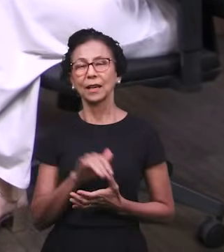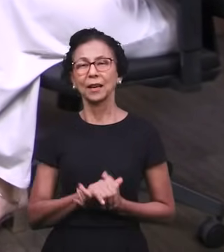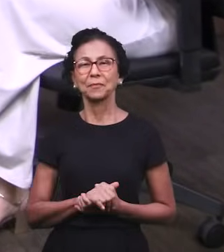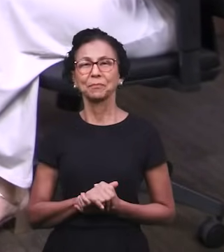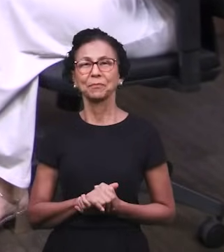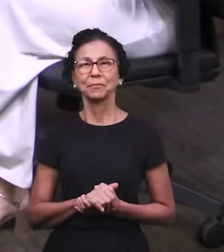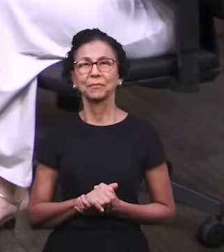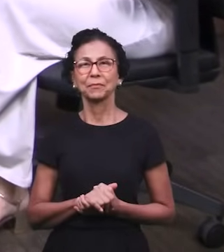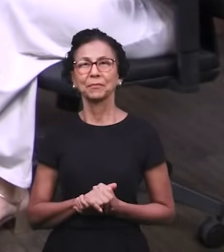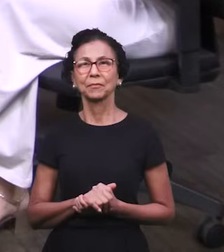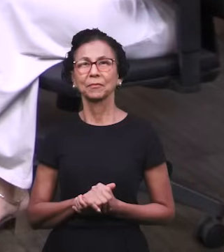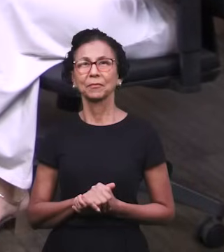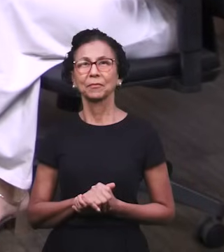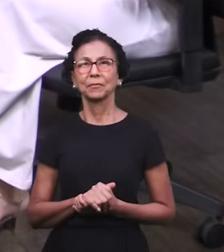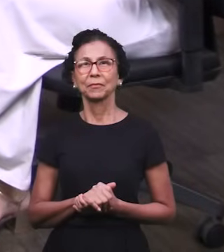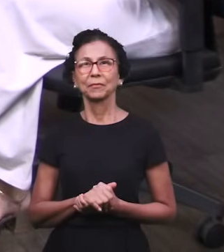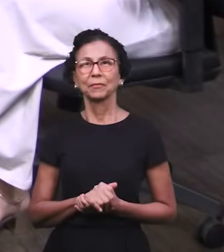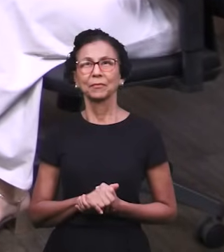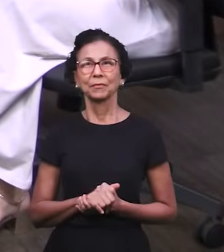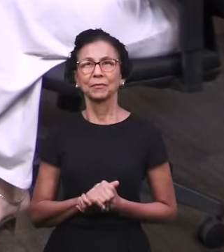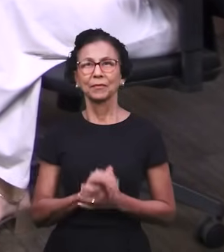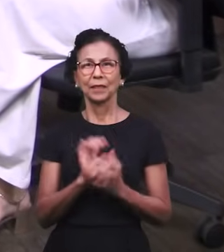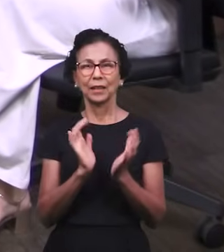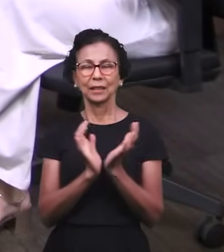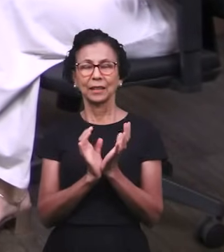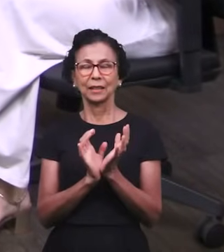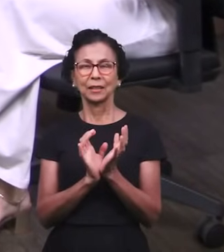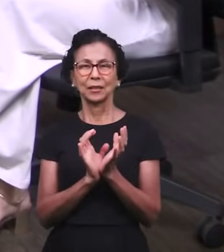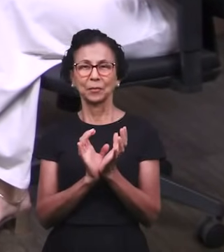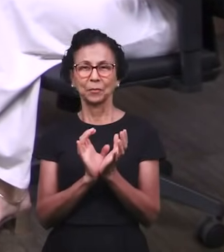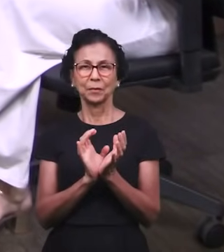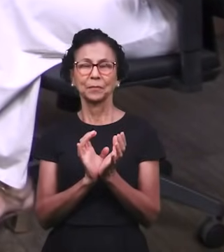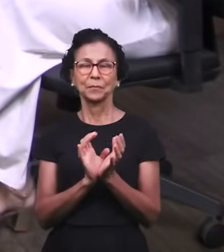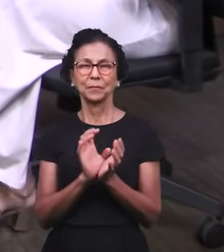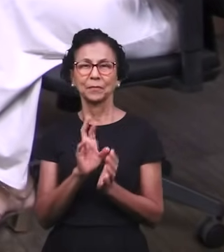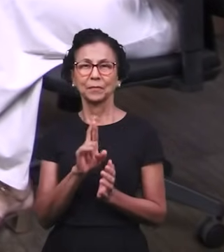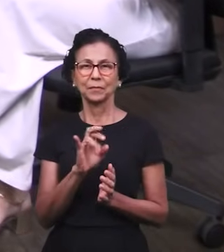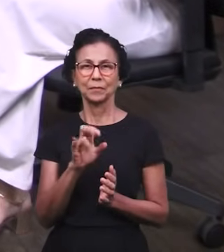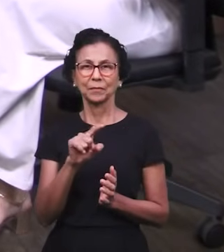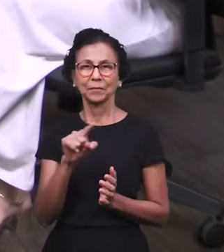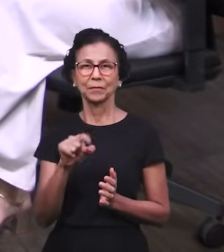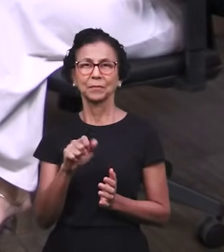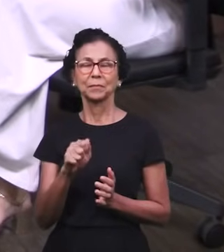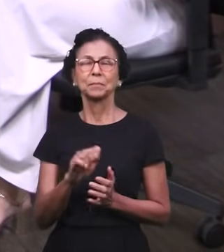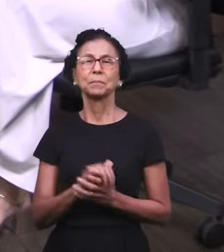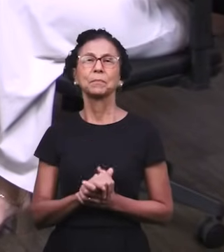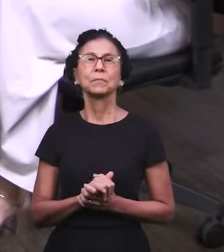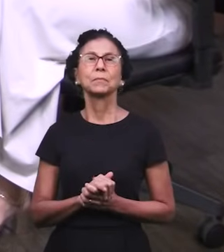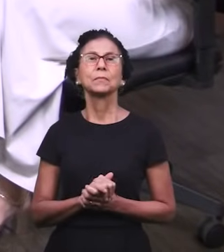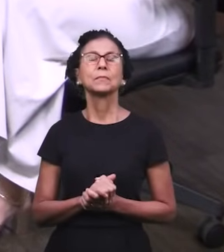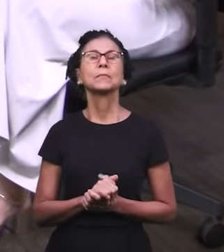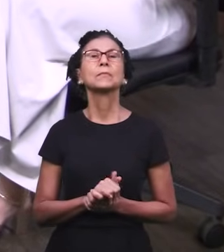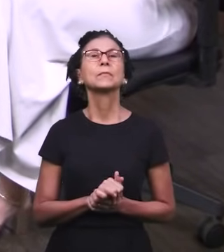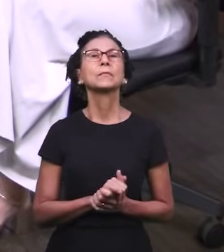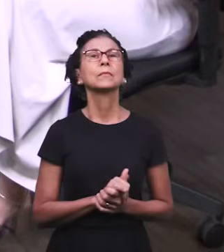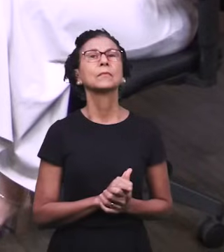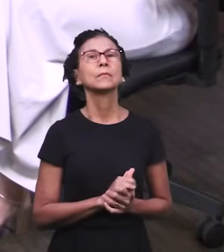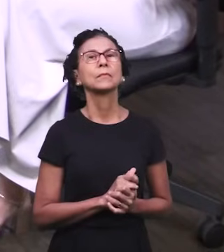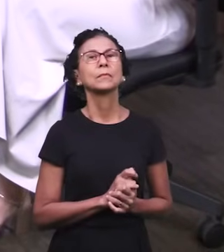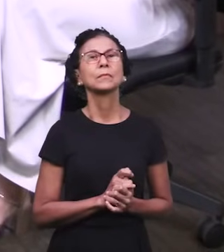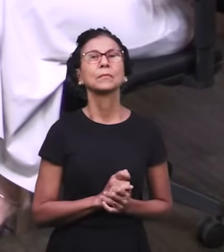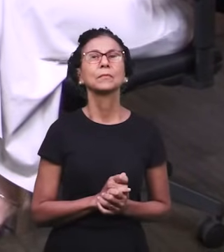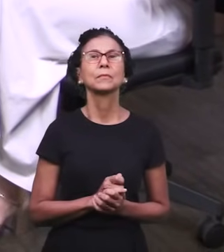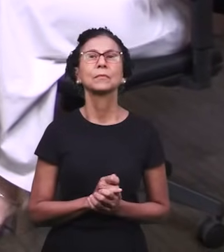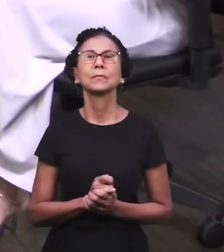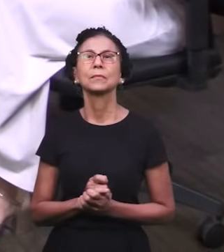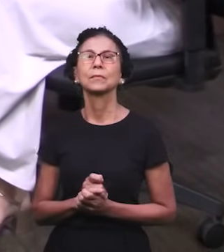não, mas é da produção. E aí ela programa para vocês virem aqui. Tá? Paz do Senhor a vocês. Paz do Senhor. Minha